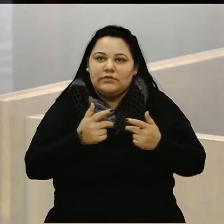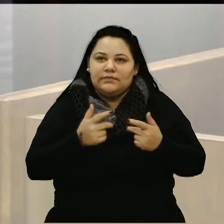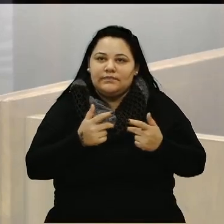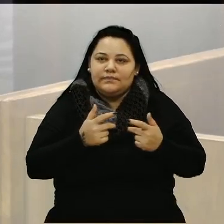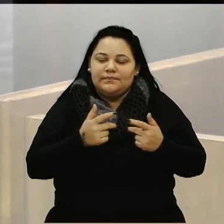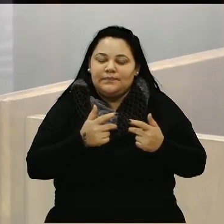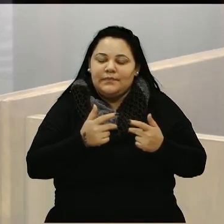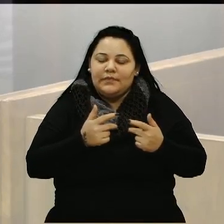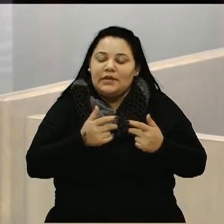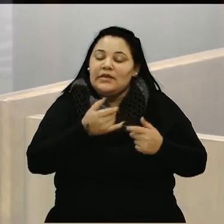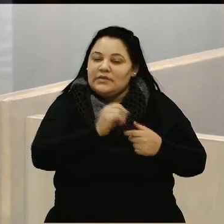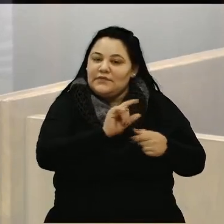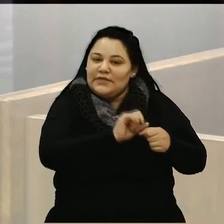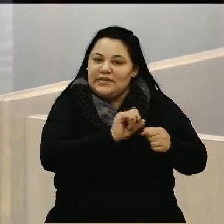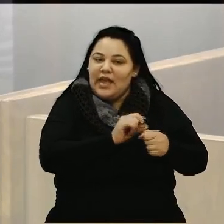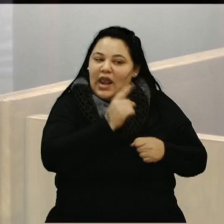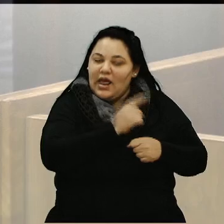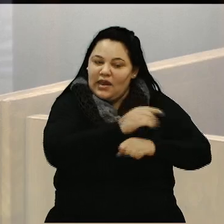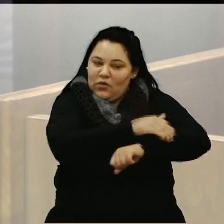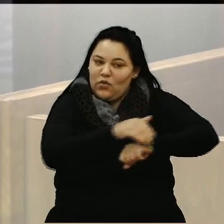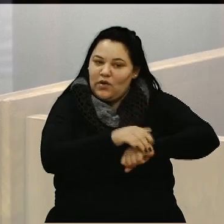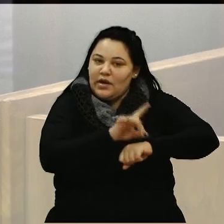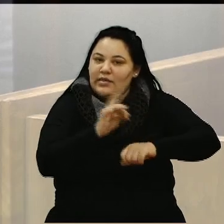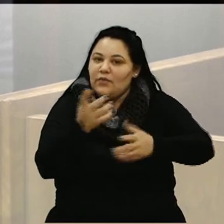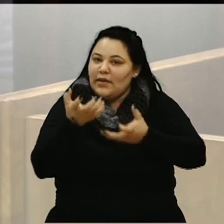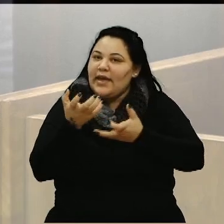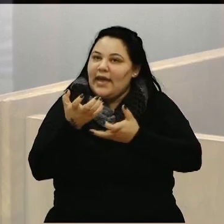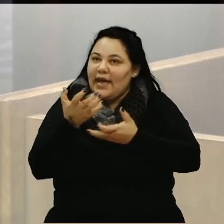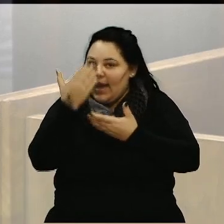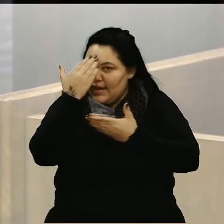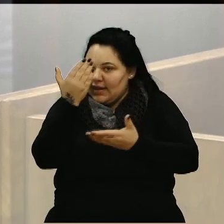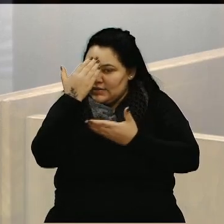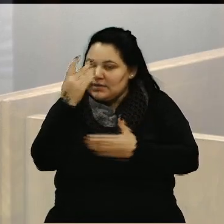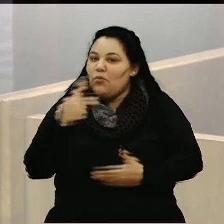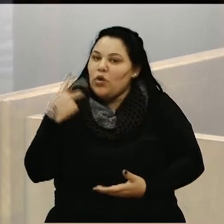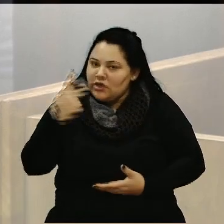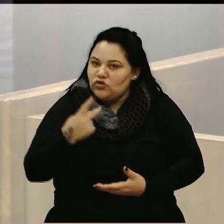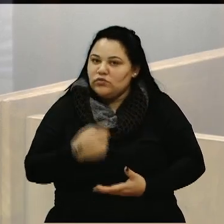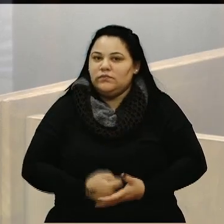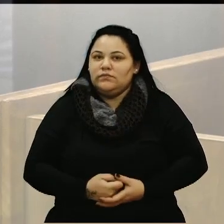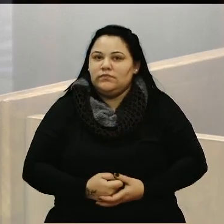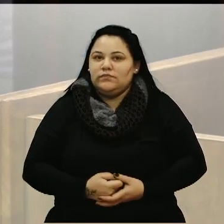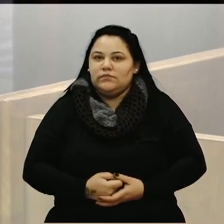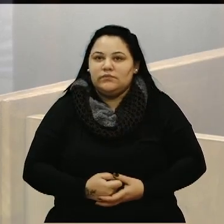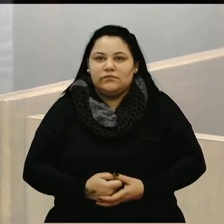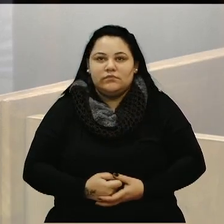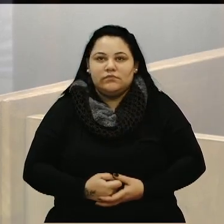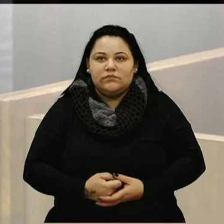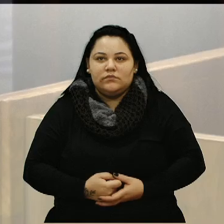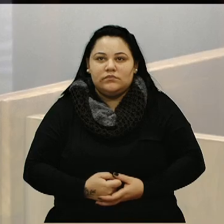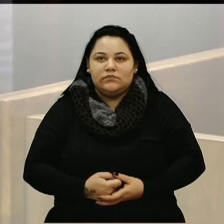senhor presidente, não venham querer agradecer político, tá?